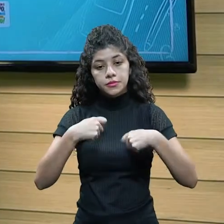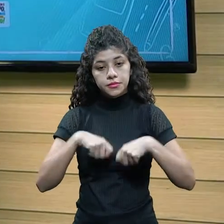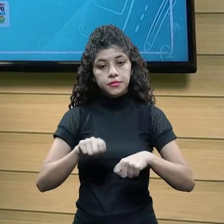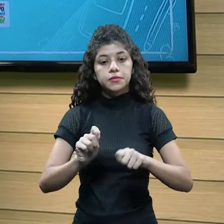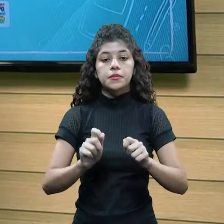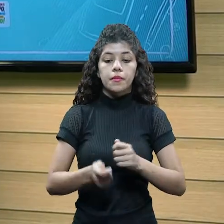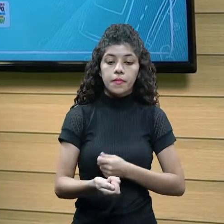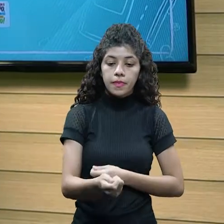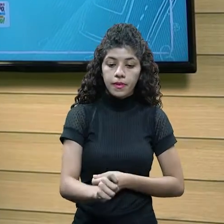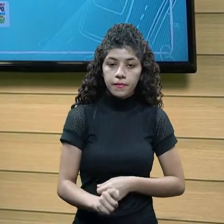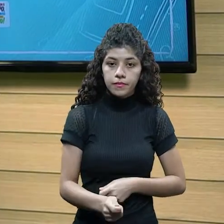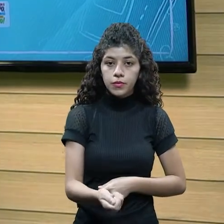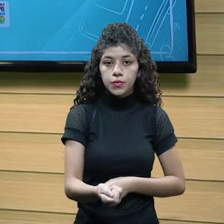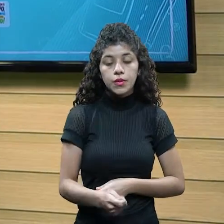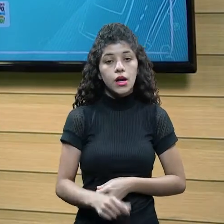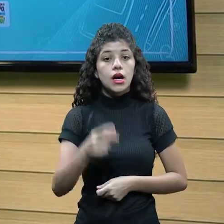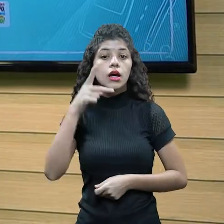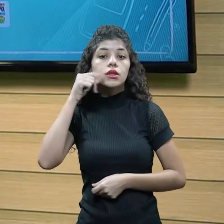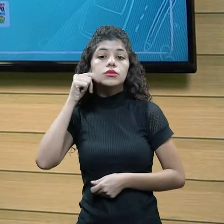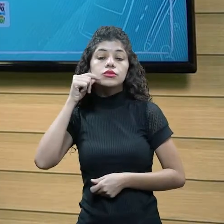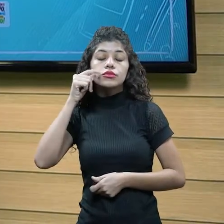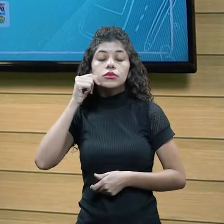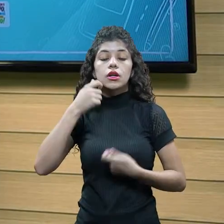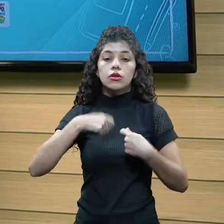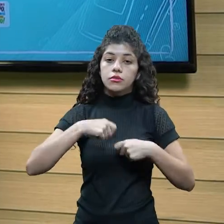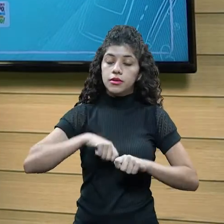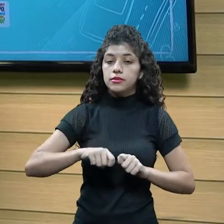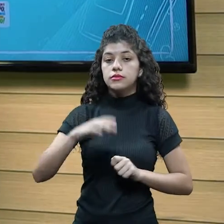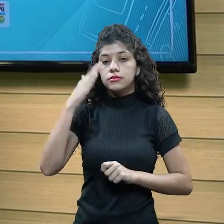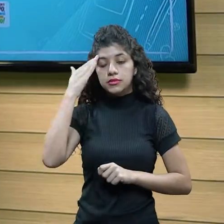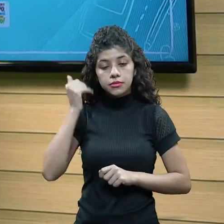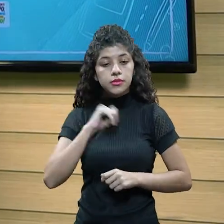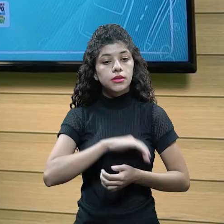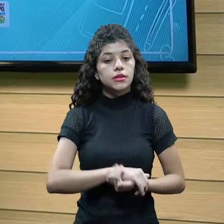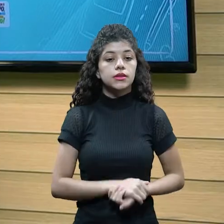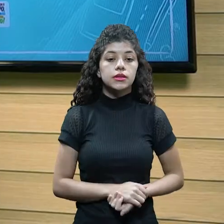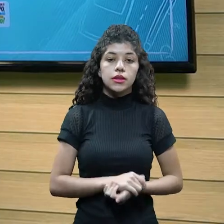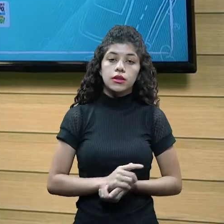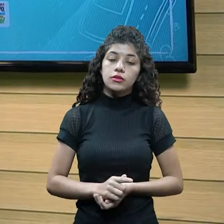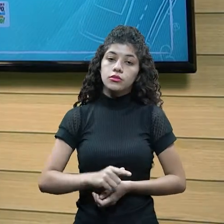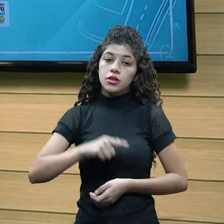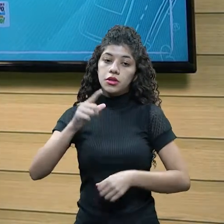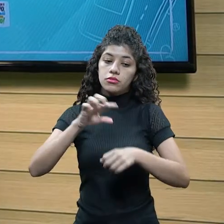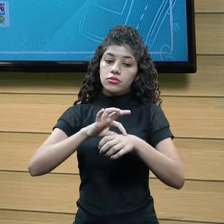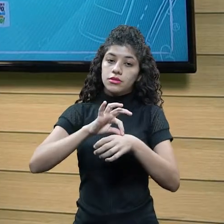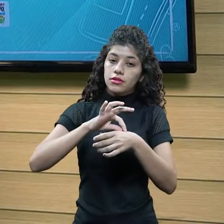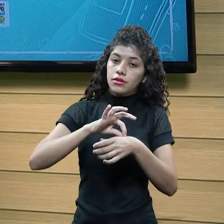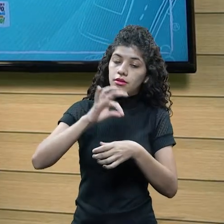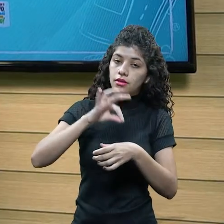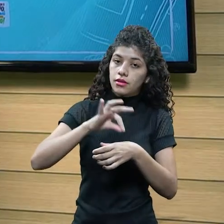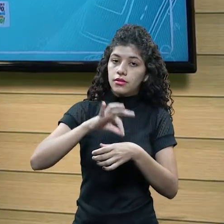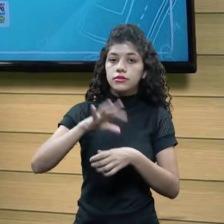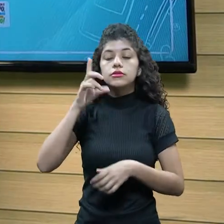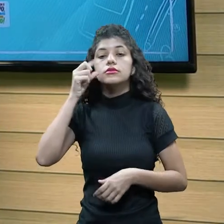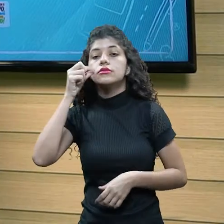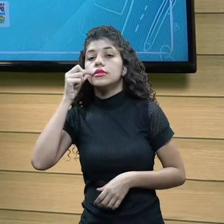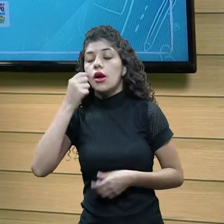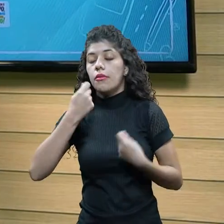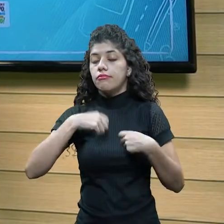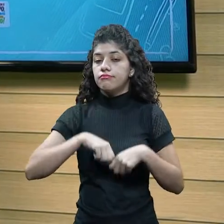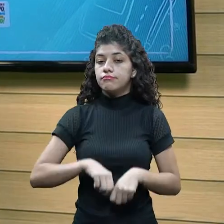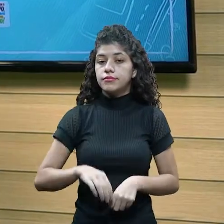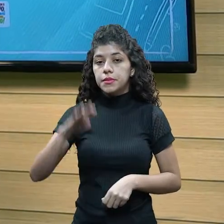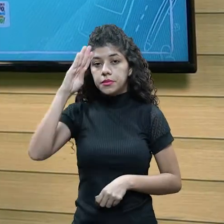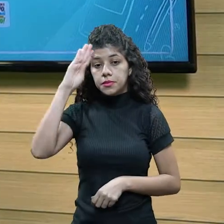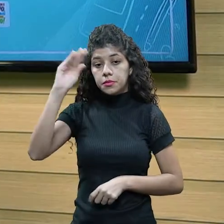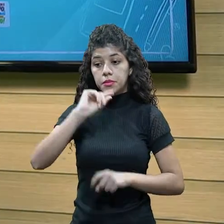eu vou fazer um churrasco, eu vou comprar sal, eu preciso saber o que é 1 quilo de carne, o que é 1 quilo de sal. Então, principalmente,